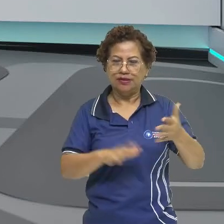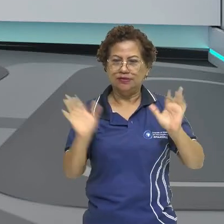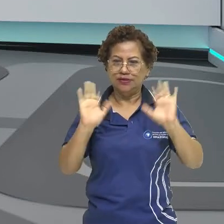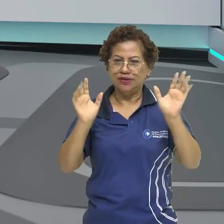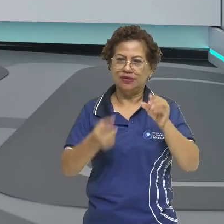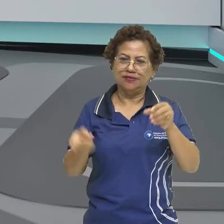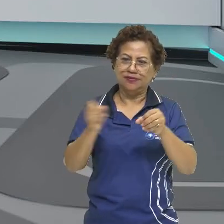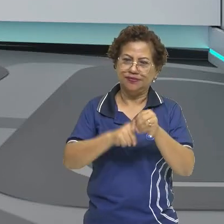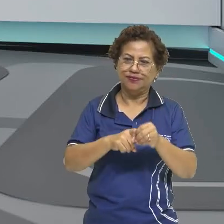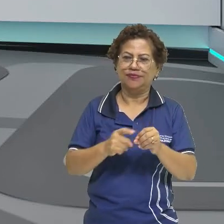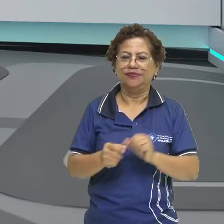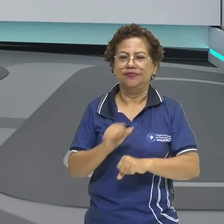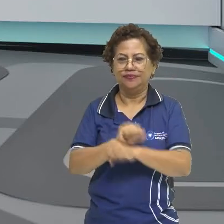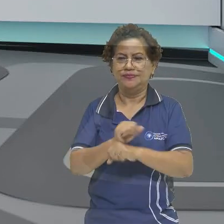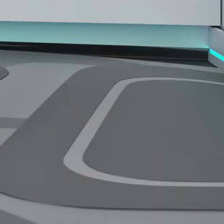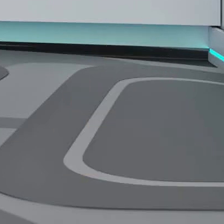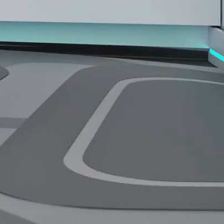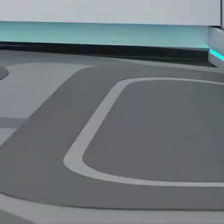intervalo.